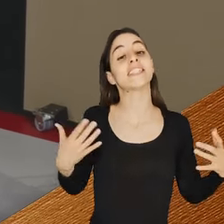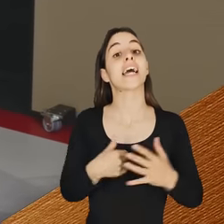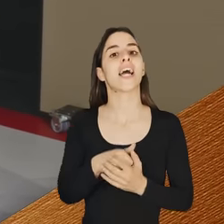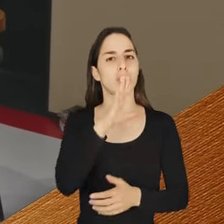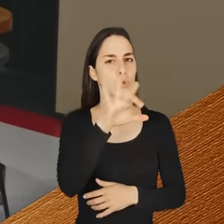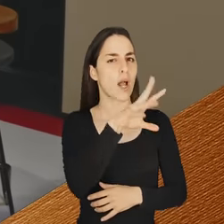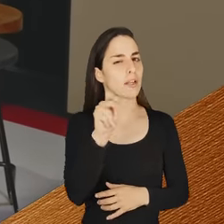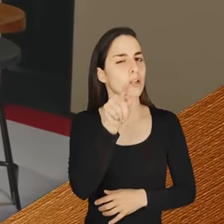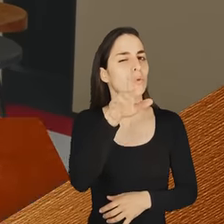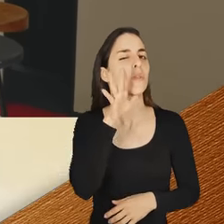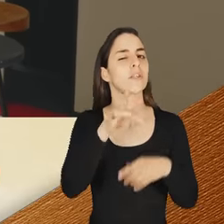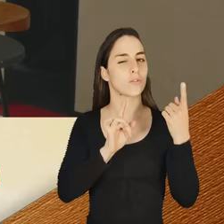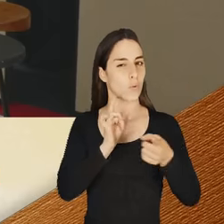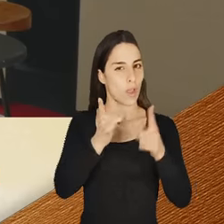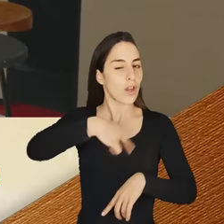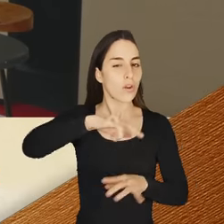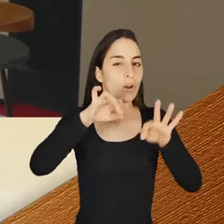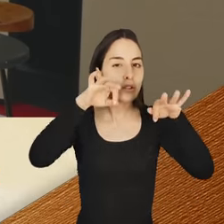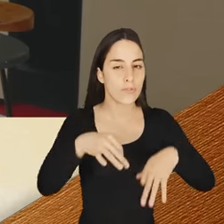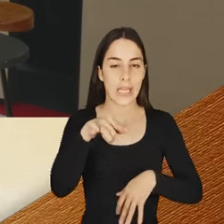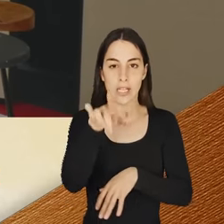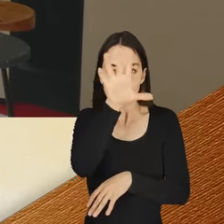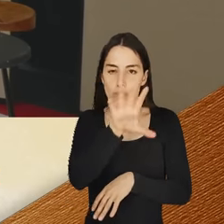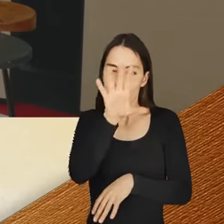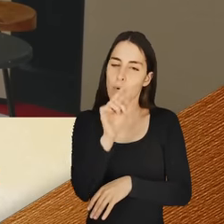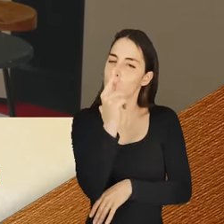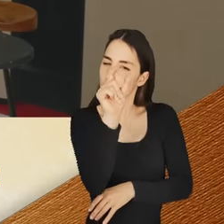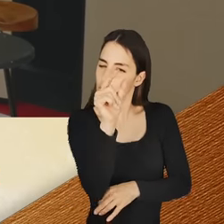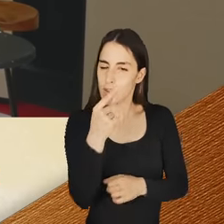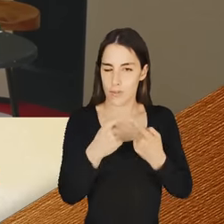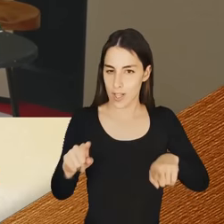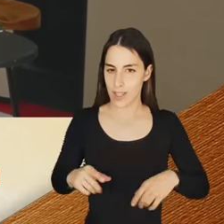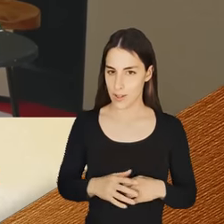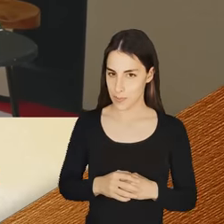Joana, que tu me dizes de acabarmos isto de uma forma um bocadinho diferente?